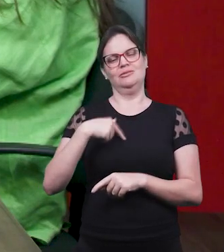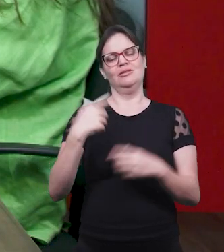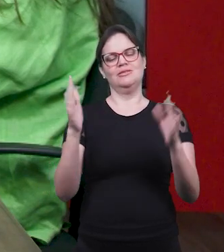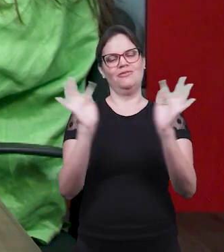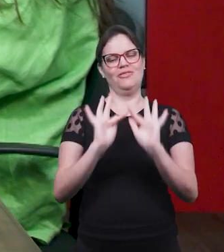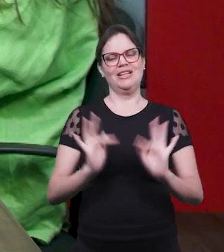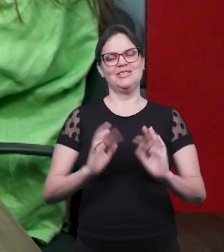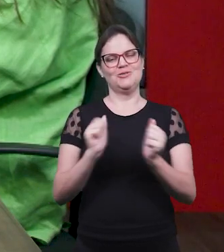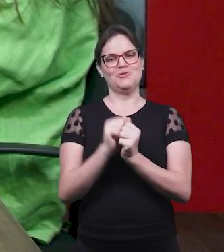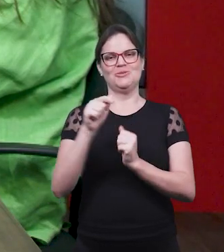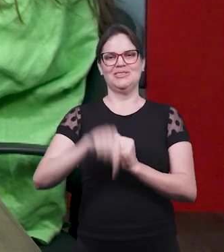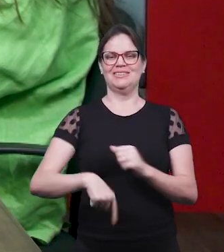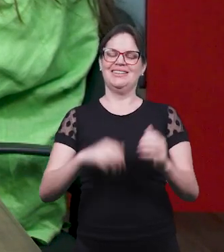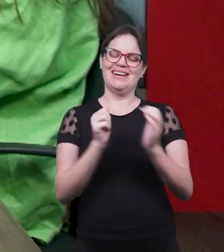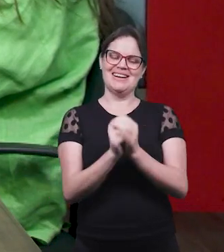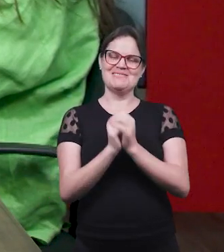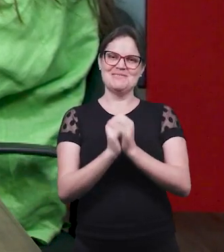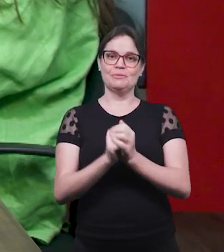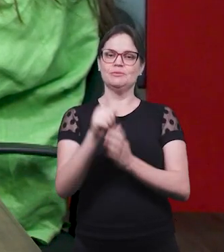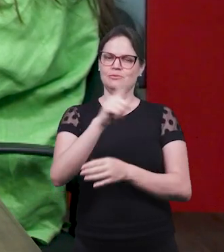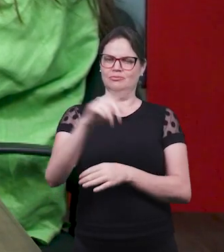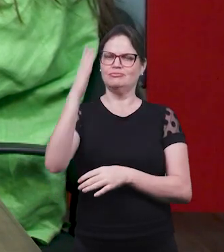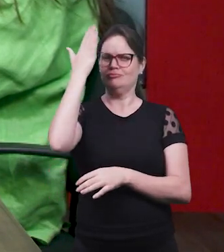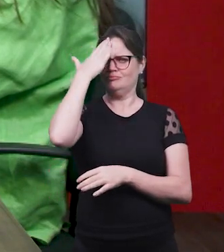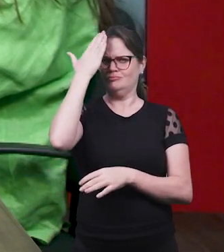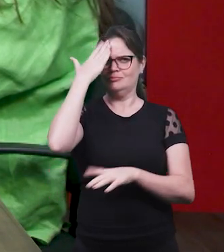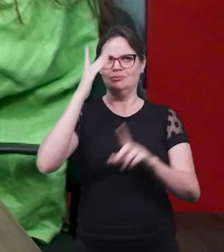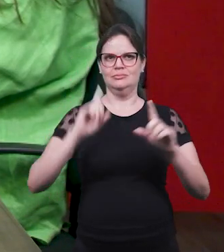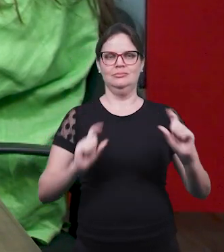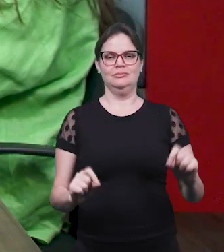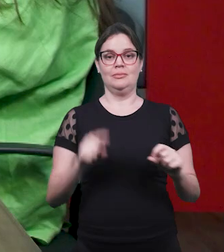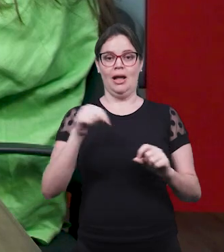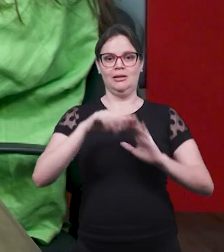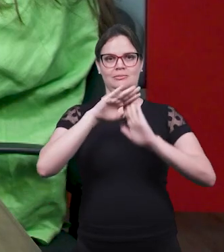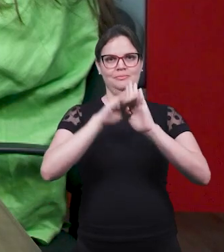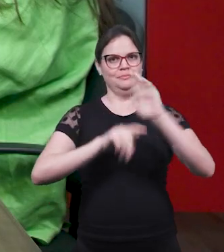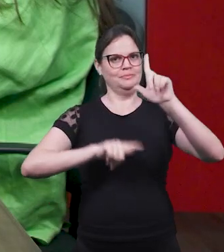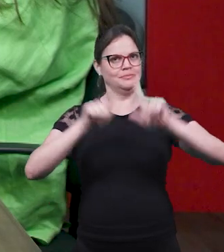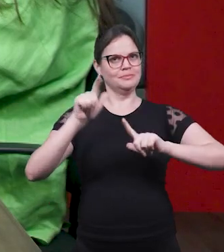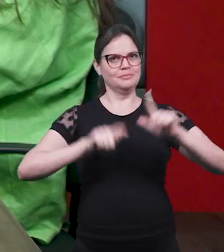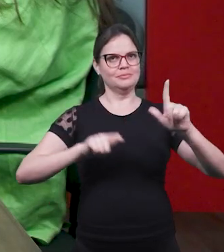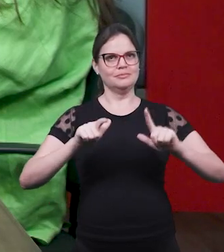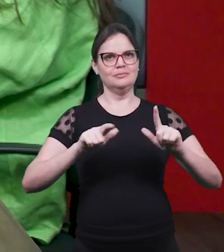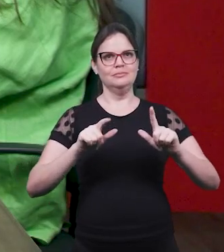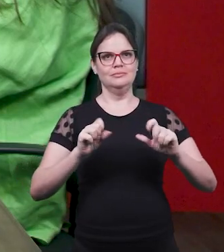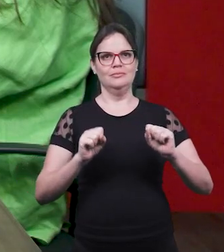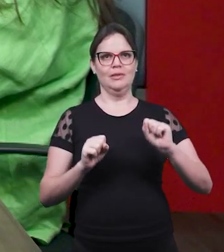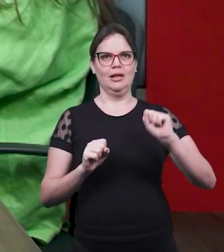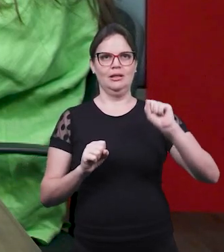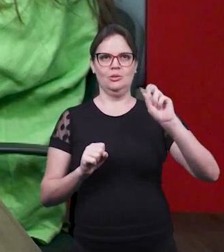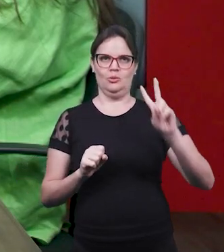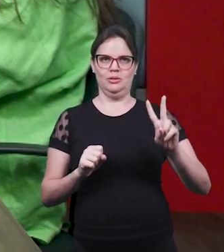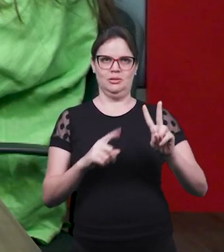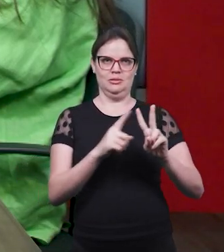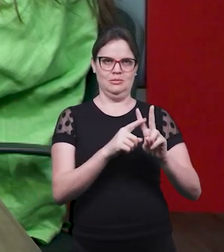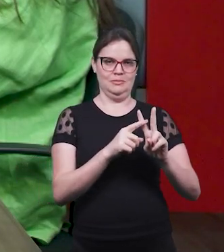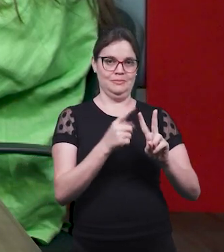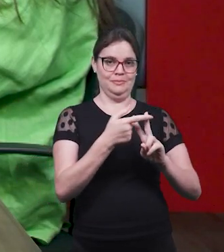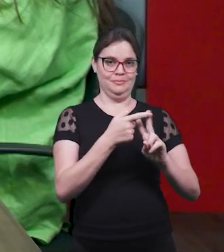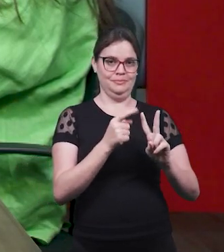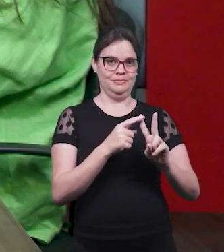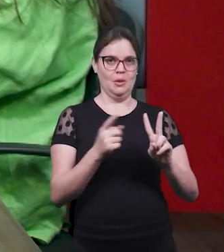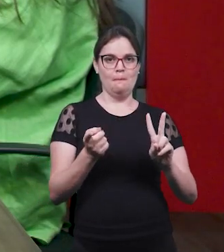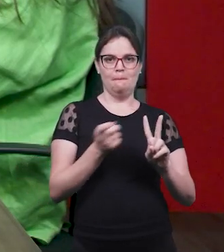de ter vocês aqui conosco. Amém. Vocês sabem que esse programa, são 2, né? Nesse